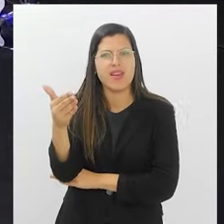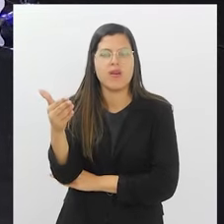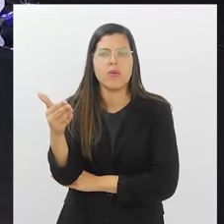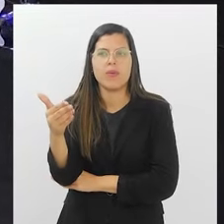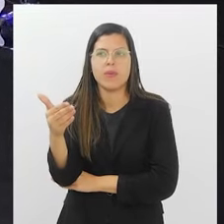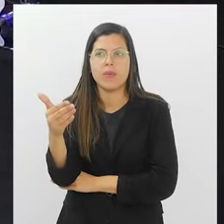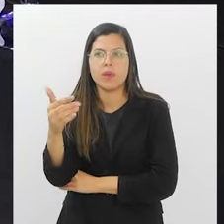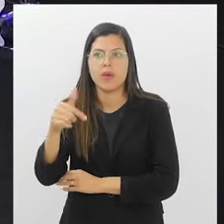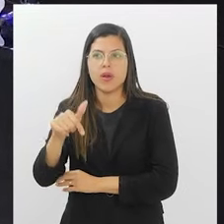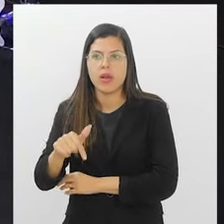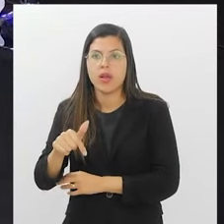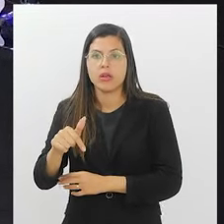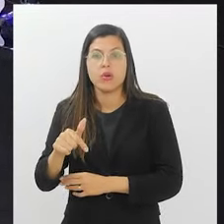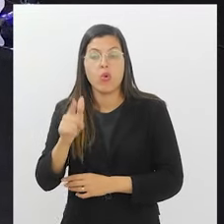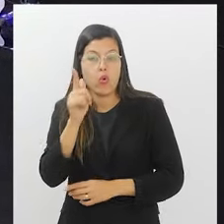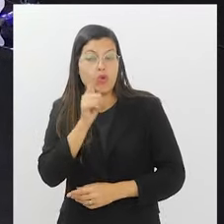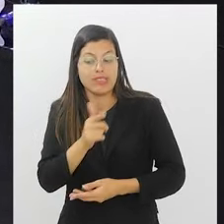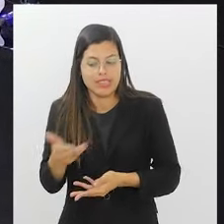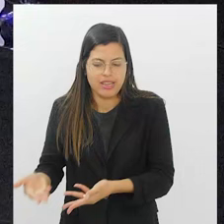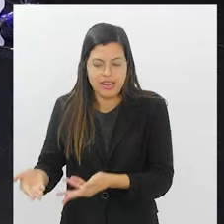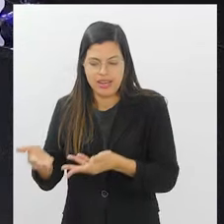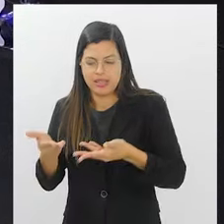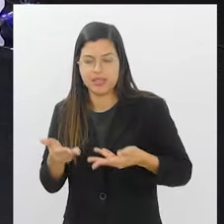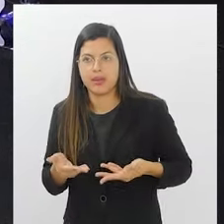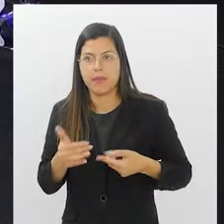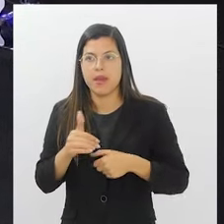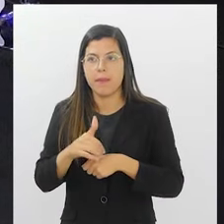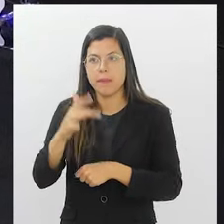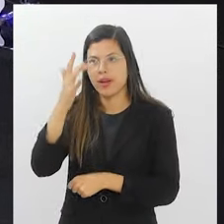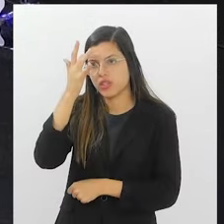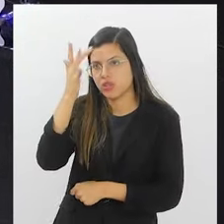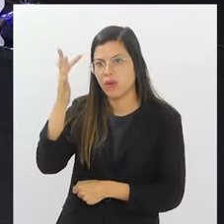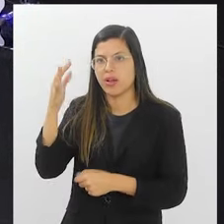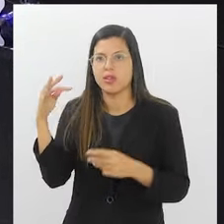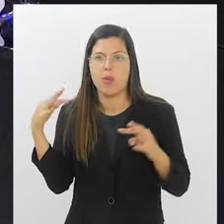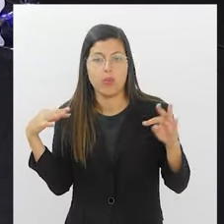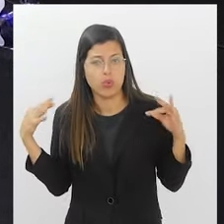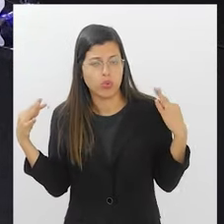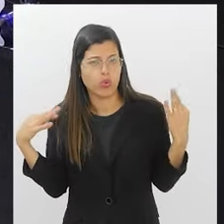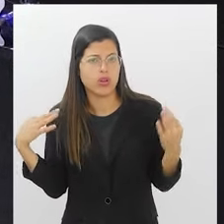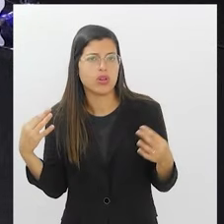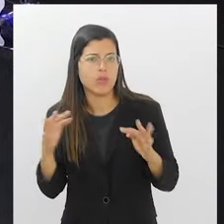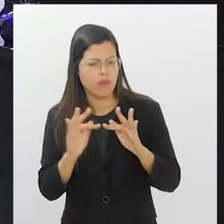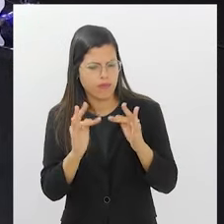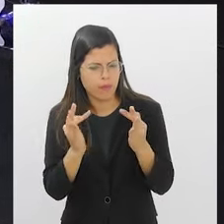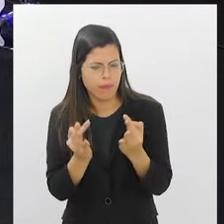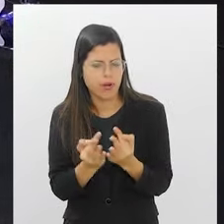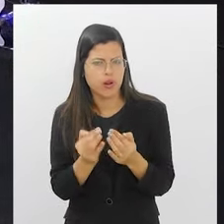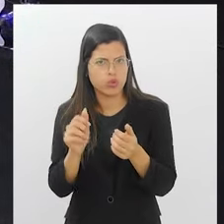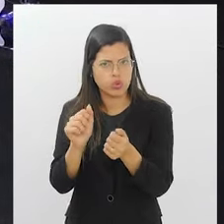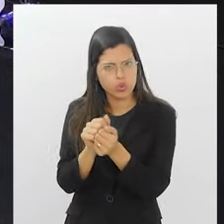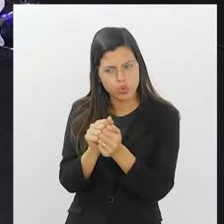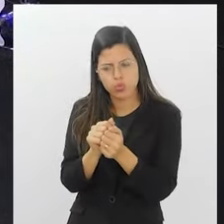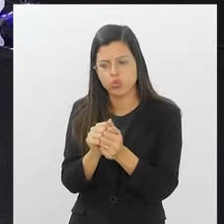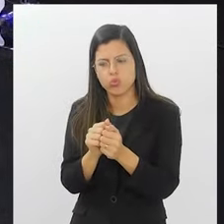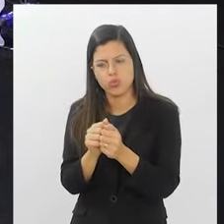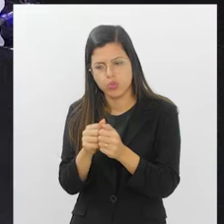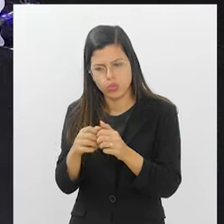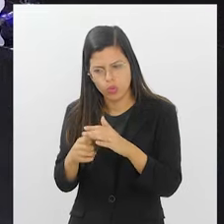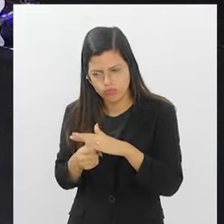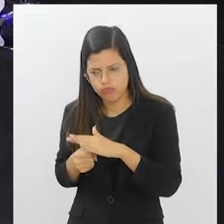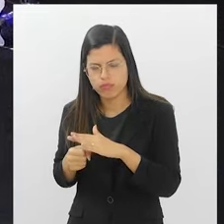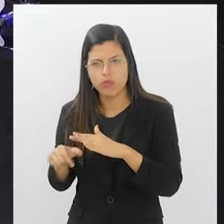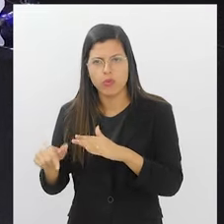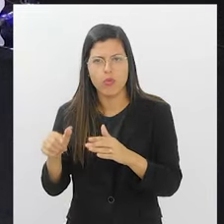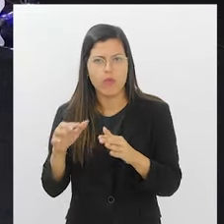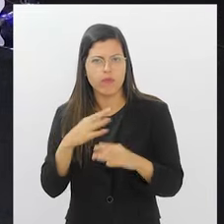né? Orientar hábito a receber, fica mais fácil para o turismo, né? Porque as famílias levam os filhos, né? Tem